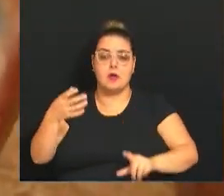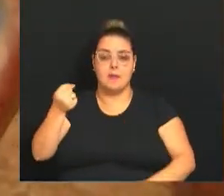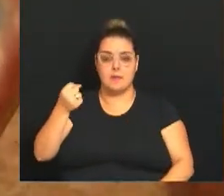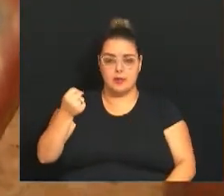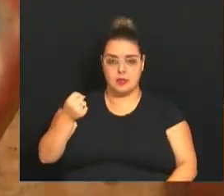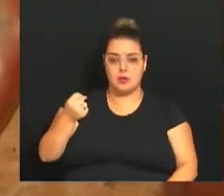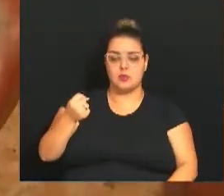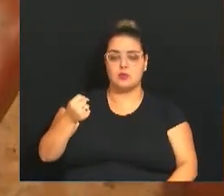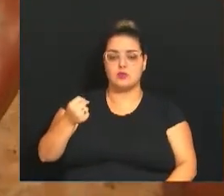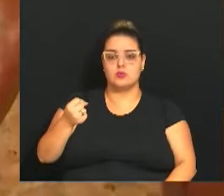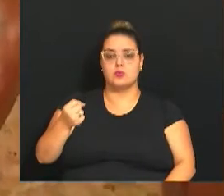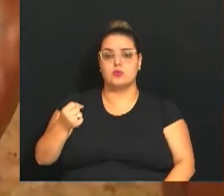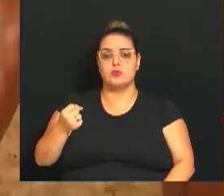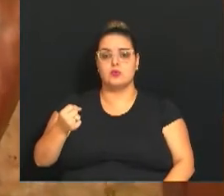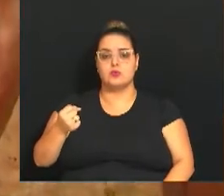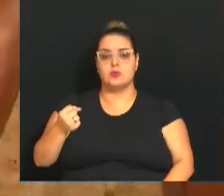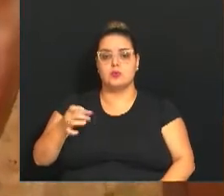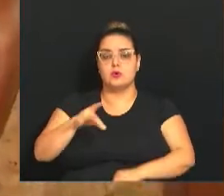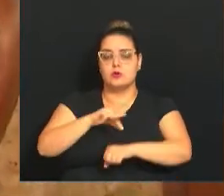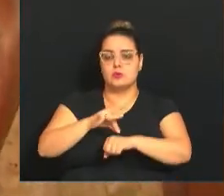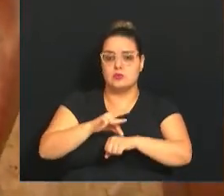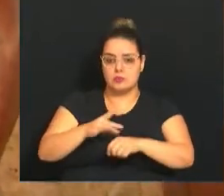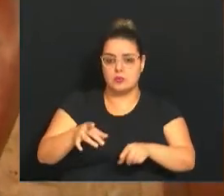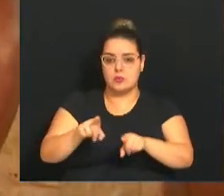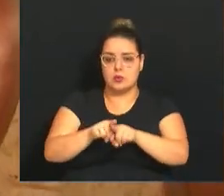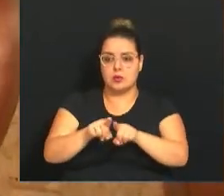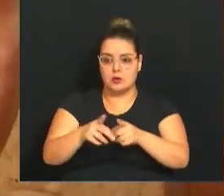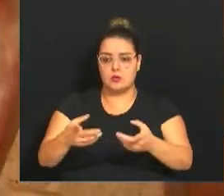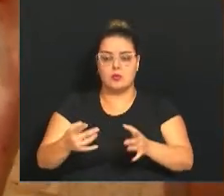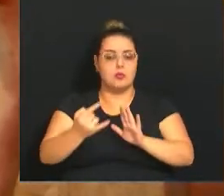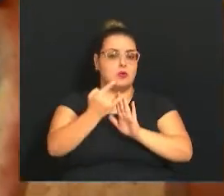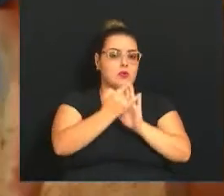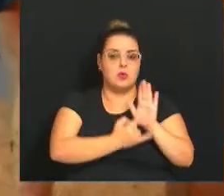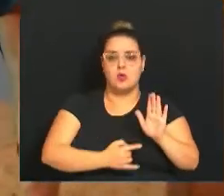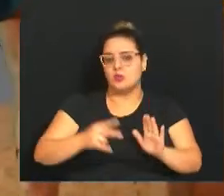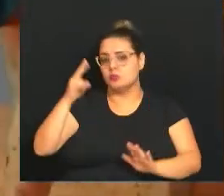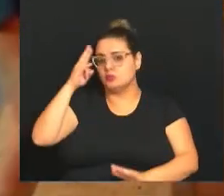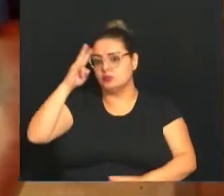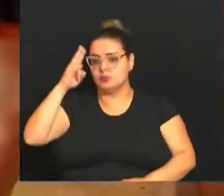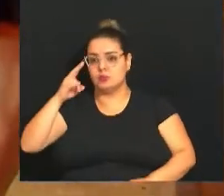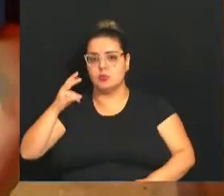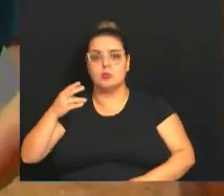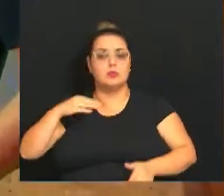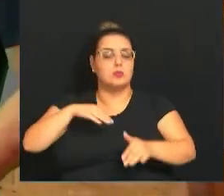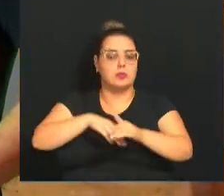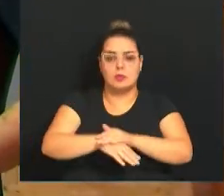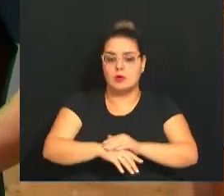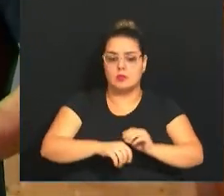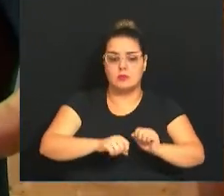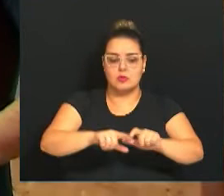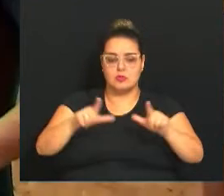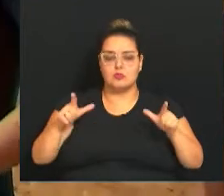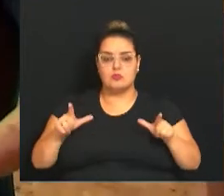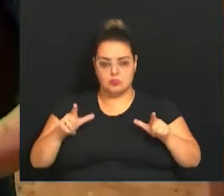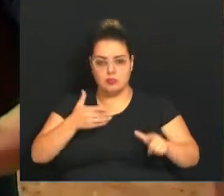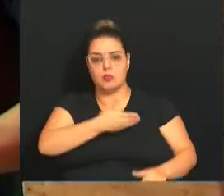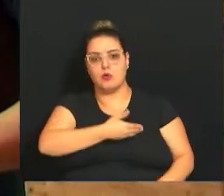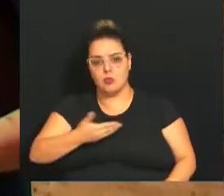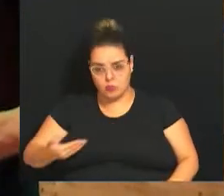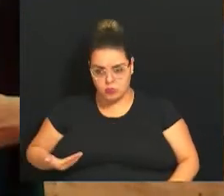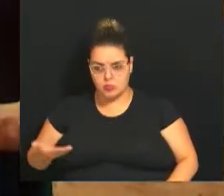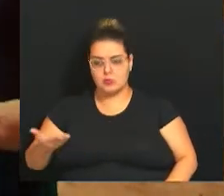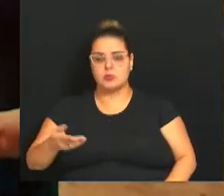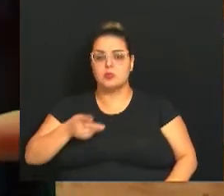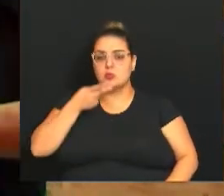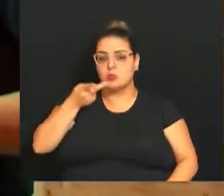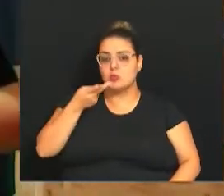fotos históricas, são fotos de documentos que estão em arquivos públicos, que falam um pouco dessa história do bairro.